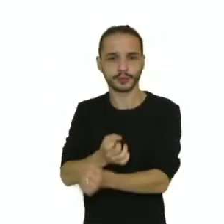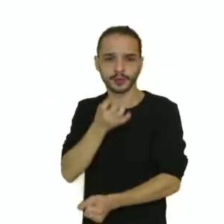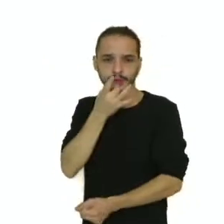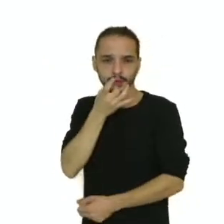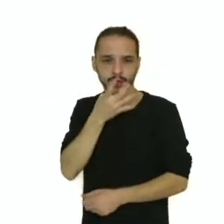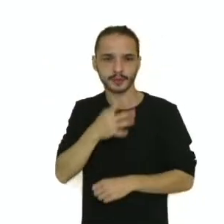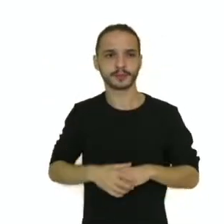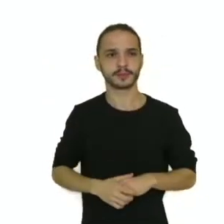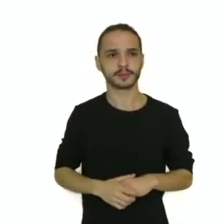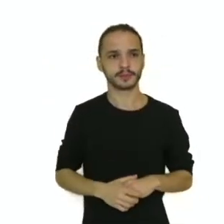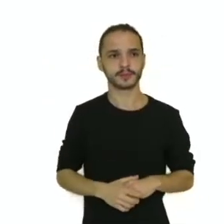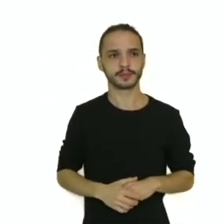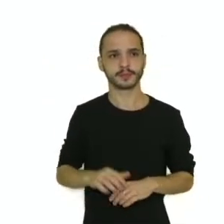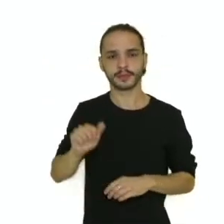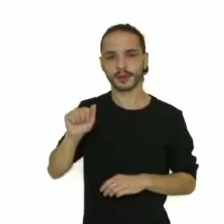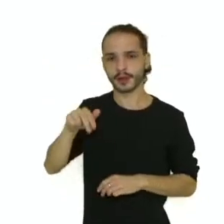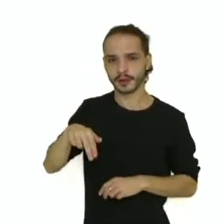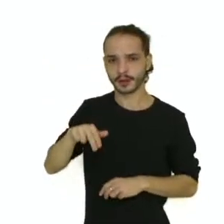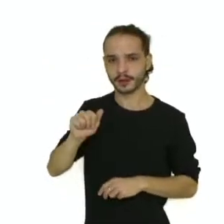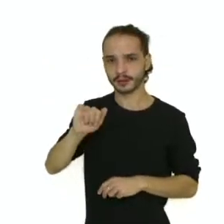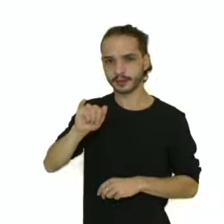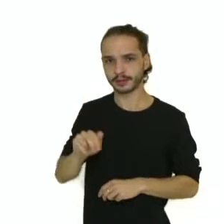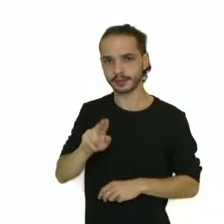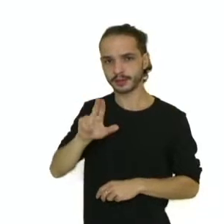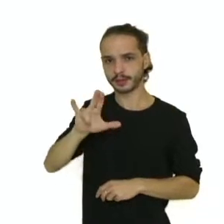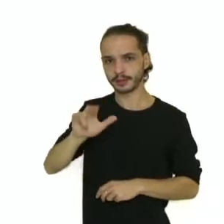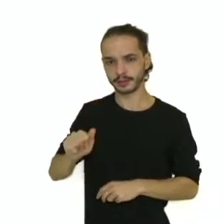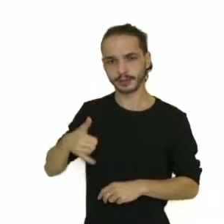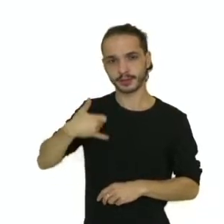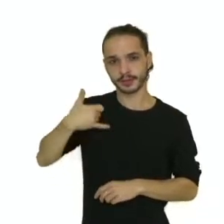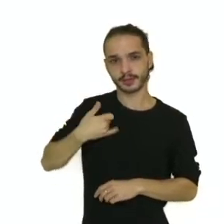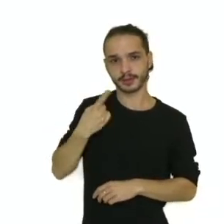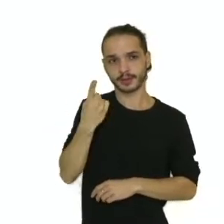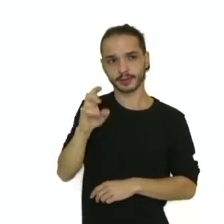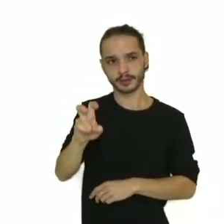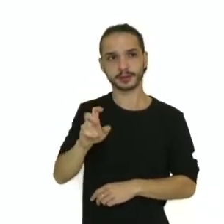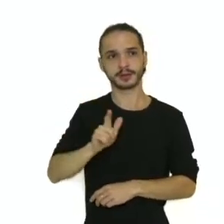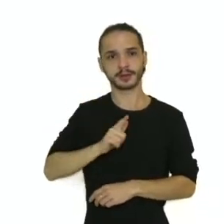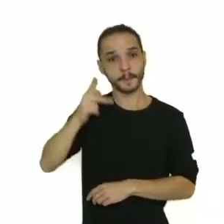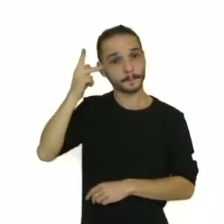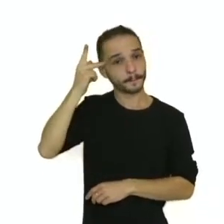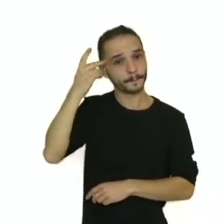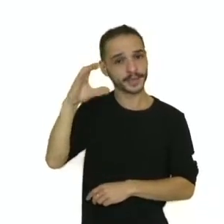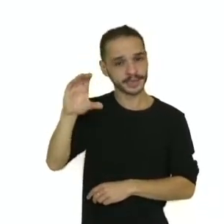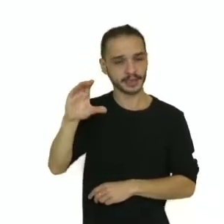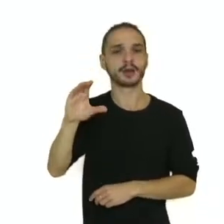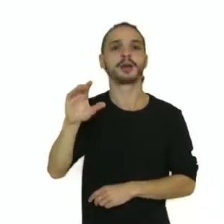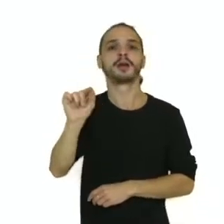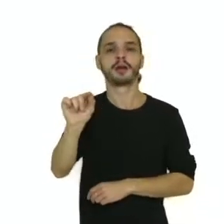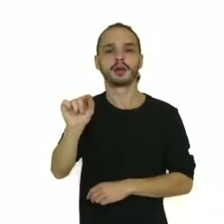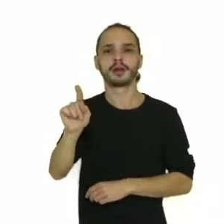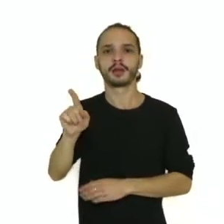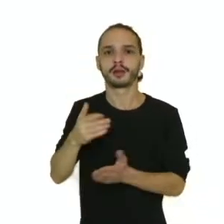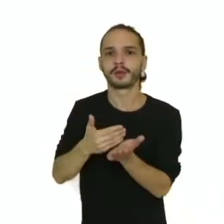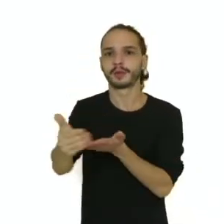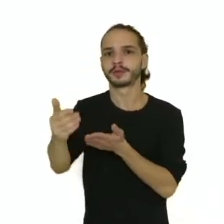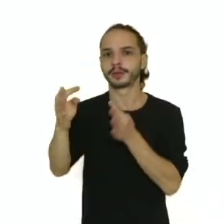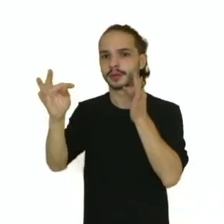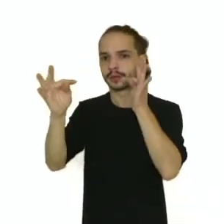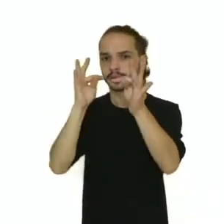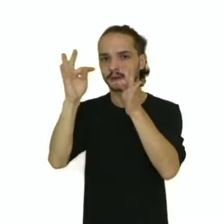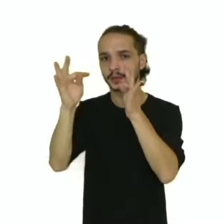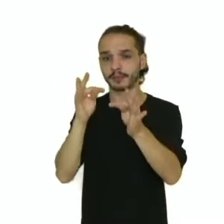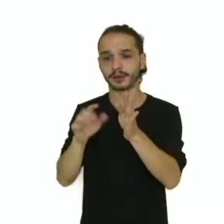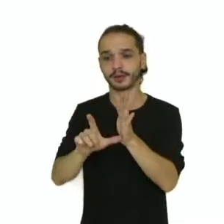Júlia Fernandes, 15 anos, nasceu com paralisia cerebral e começou a praticar ecoterapia antes dos 2 anos